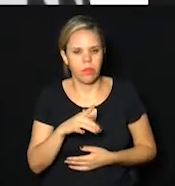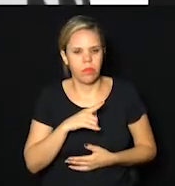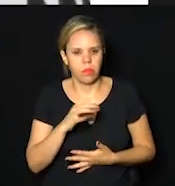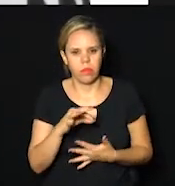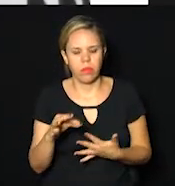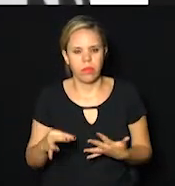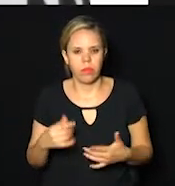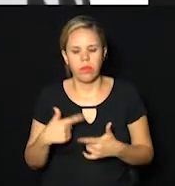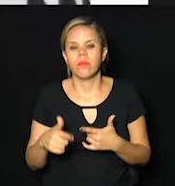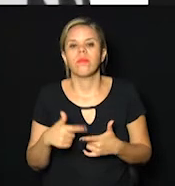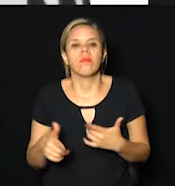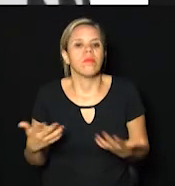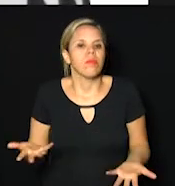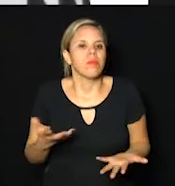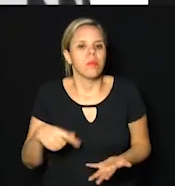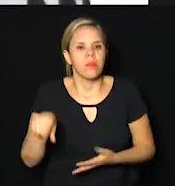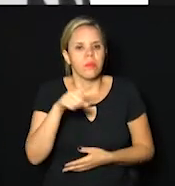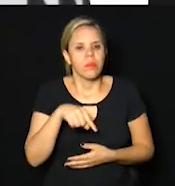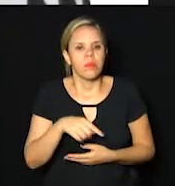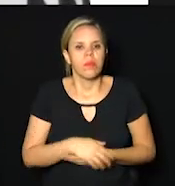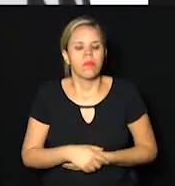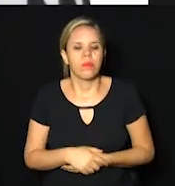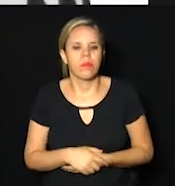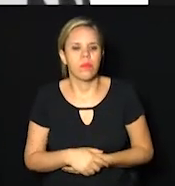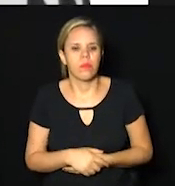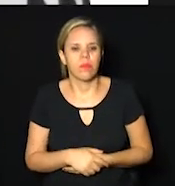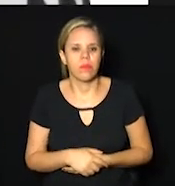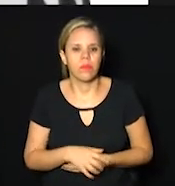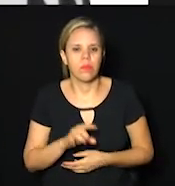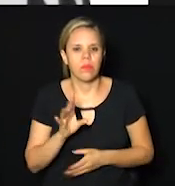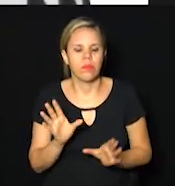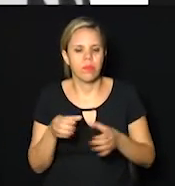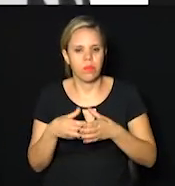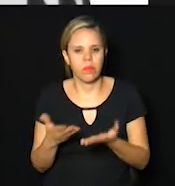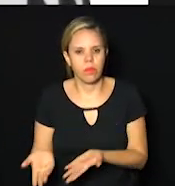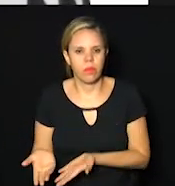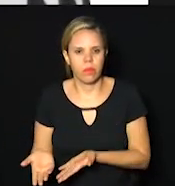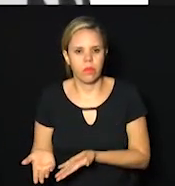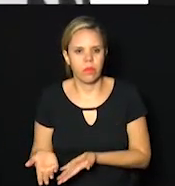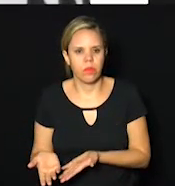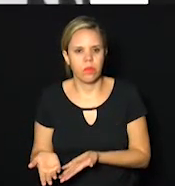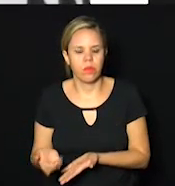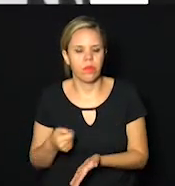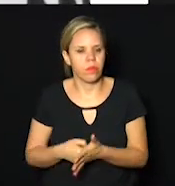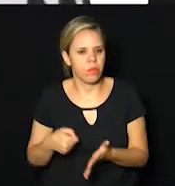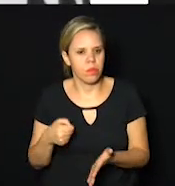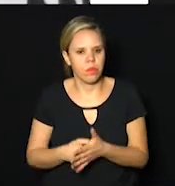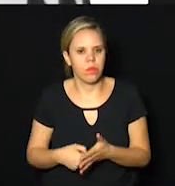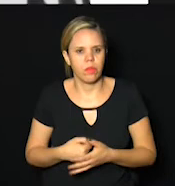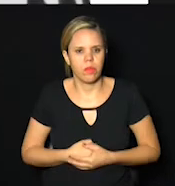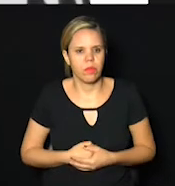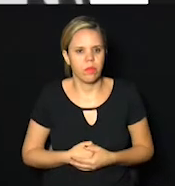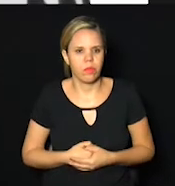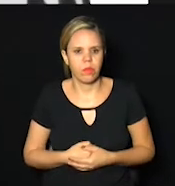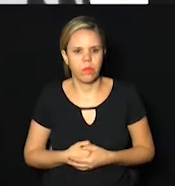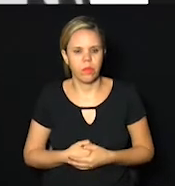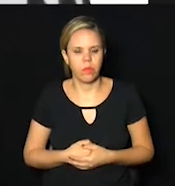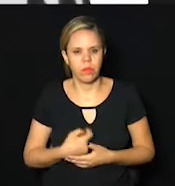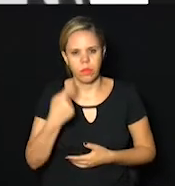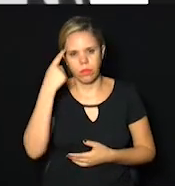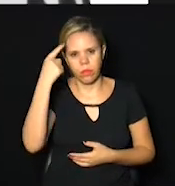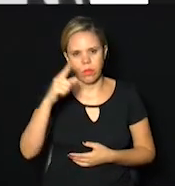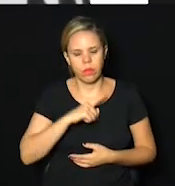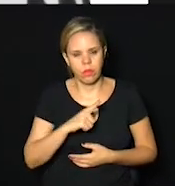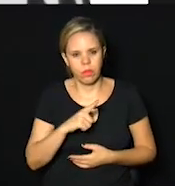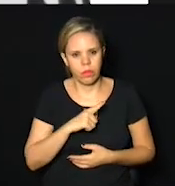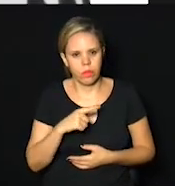tais problemas. E eu quero que vocês, só esse pequeno grupo, seja porta-voz dessa ideia que eu tenho